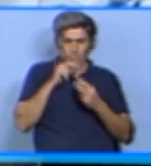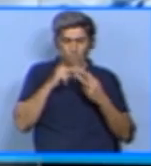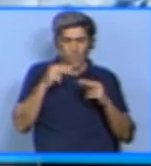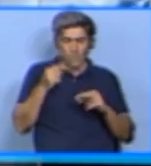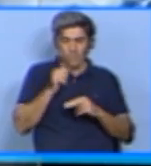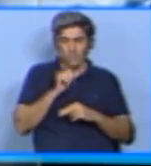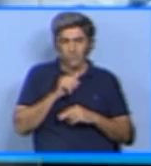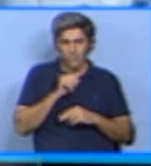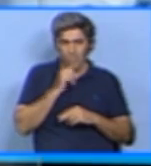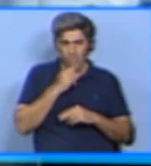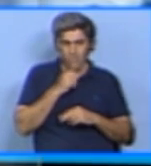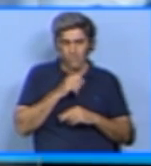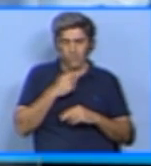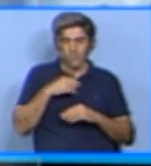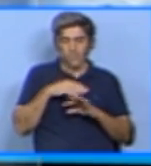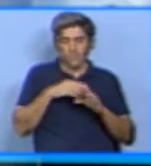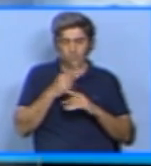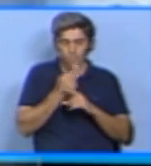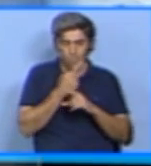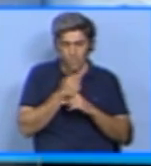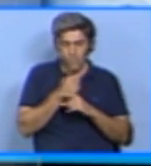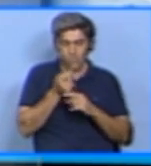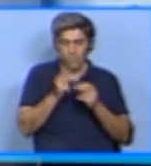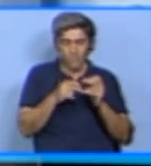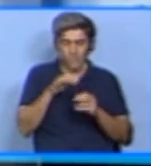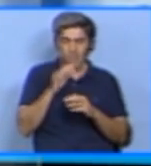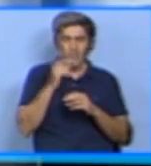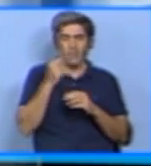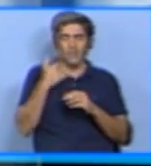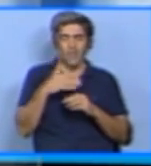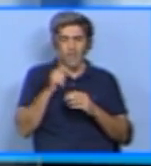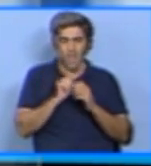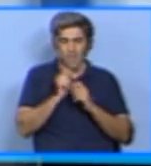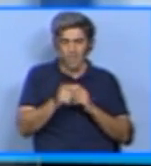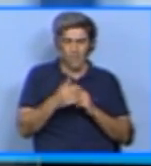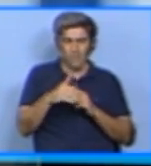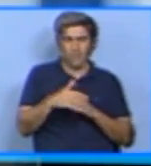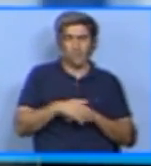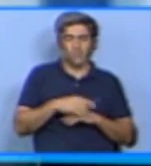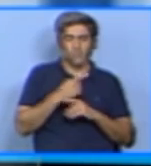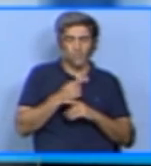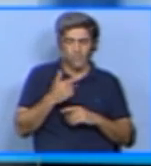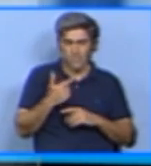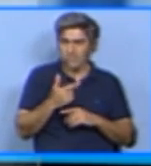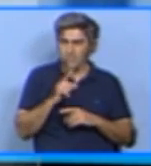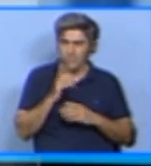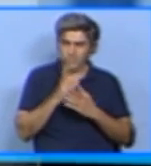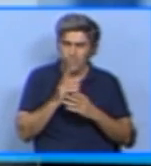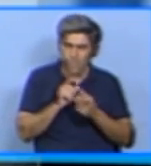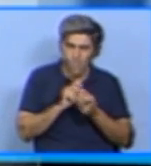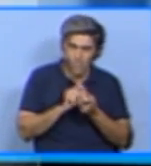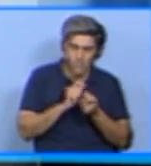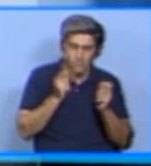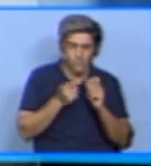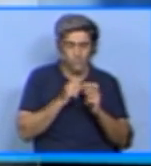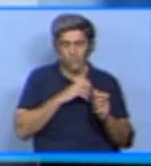genético até termos feito imensas coisas que a seguir se vão pagar caro, porque o problema não é a transformação do